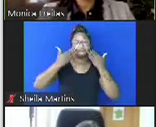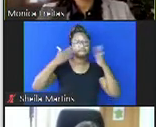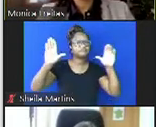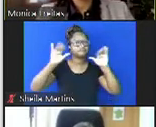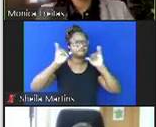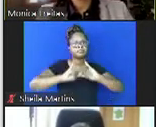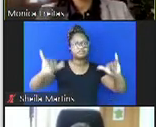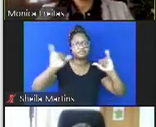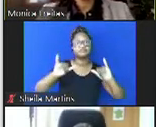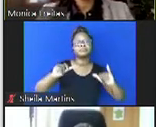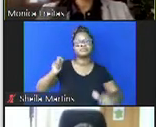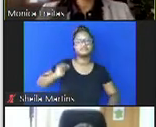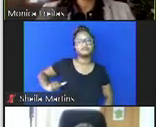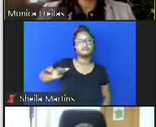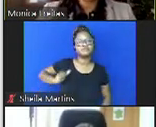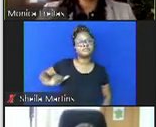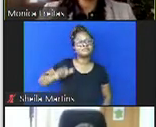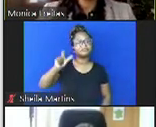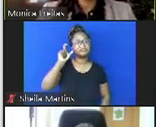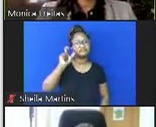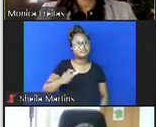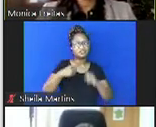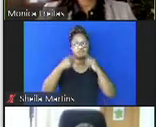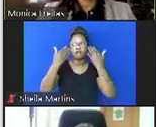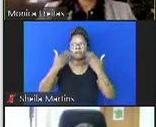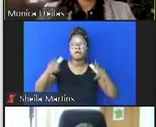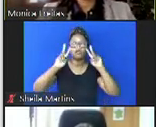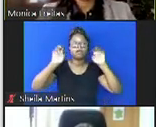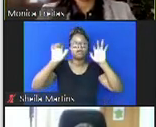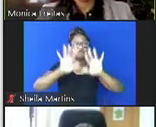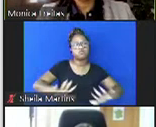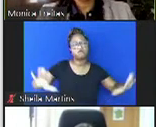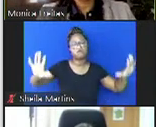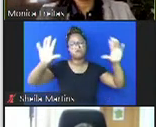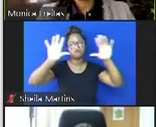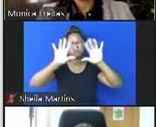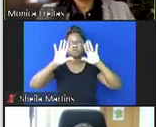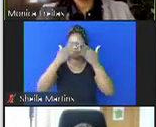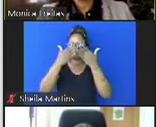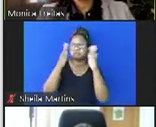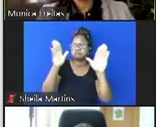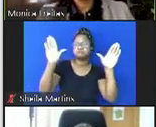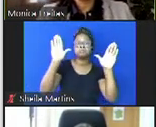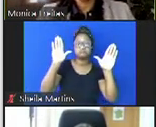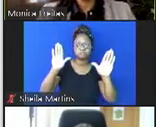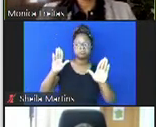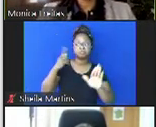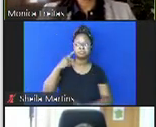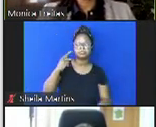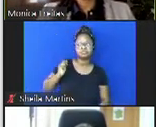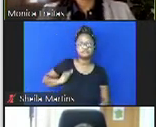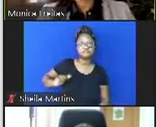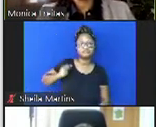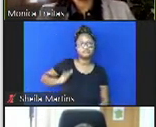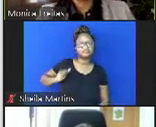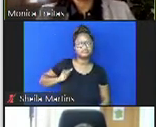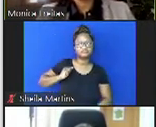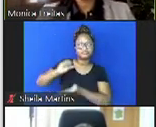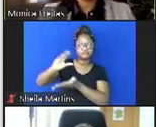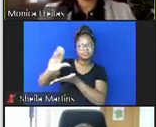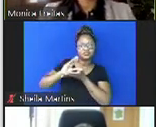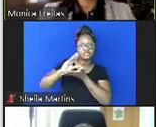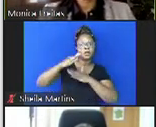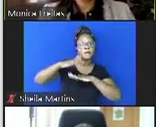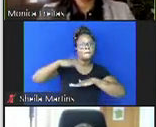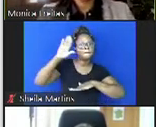fellowship também foi muito interessante, porque deu visibilidade, né, para esse auxílio conjunto, né, e mais brasileiros